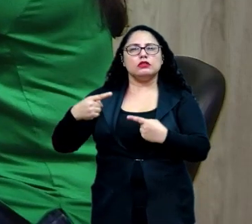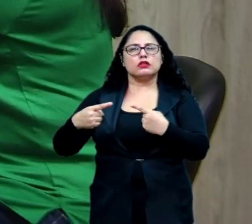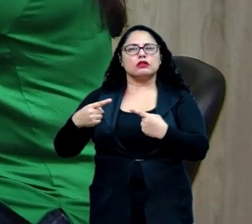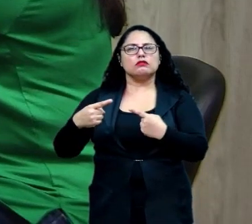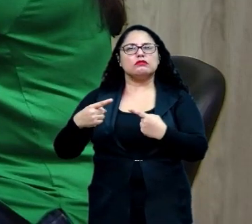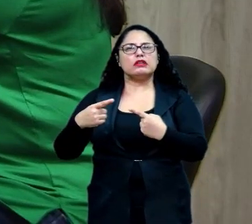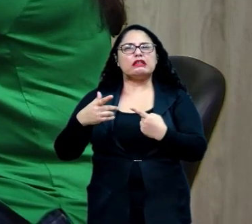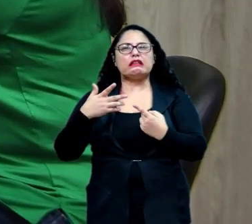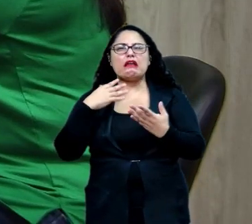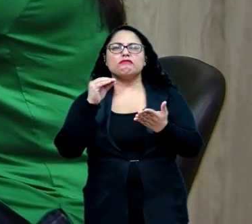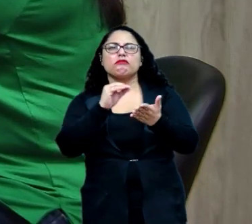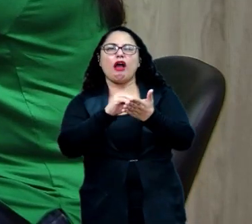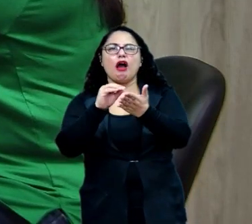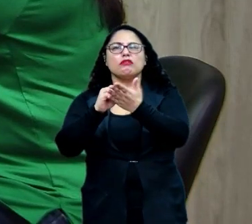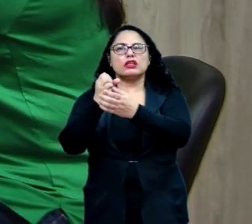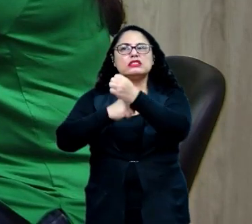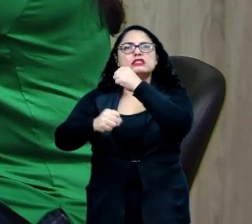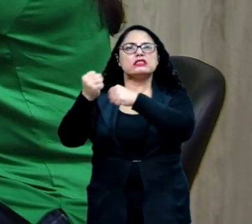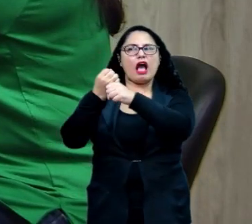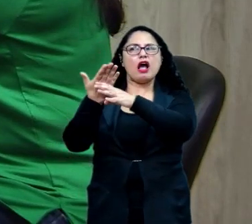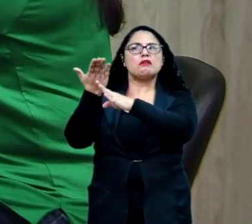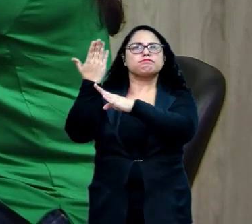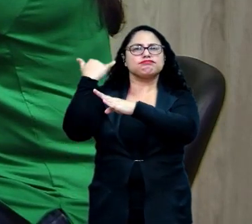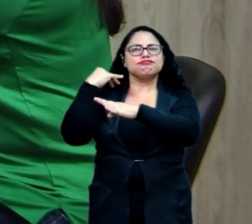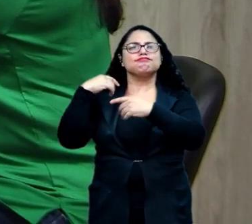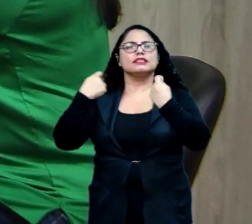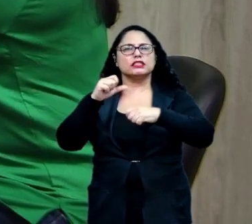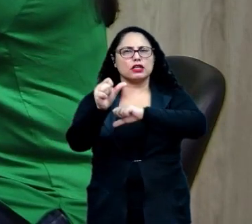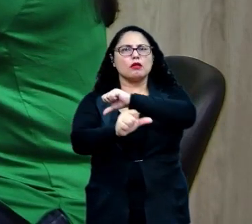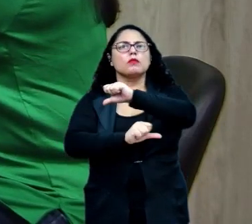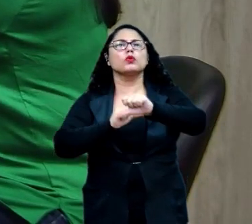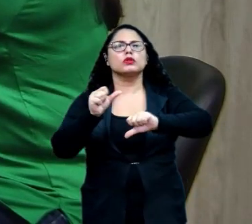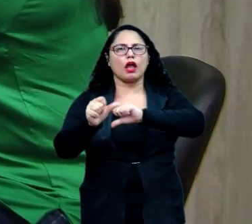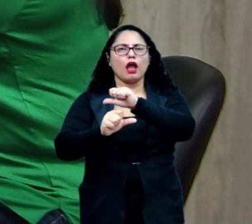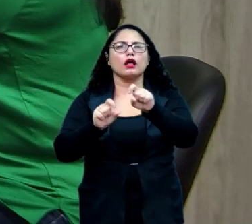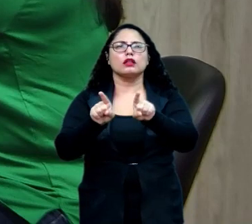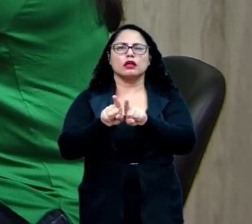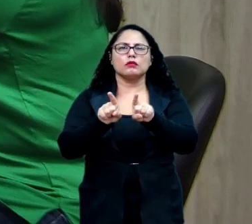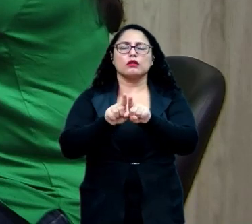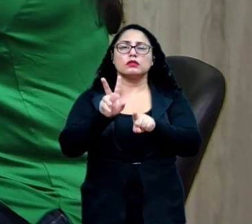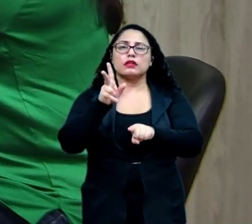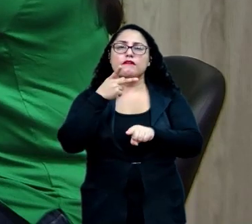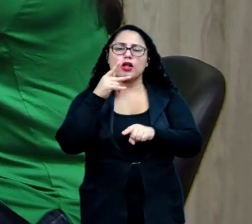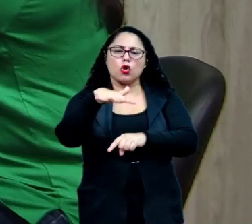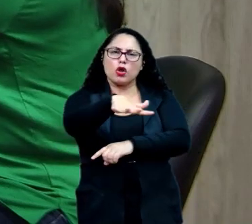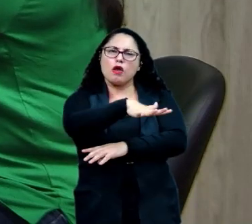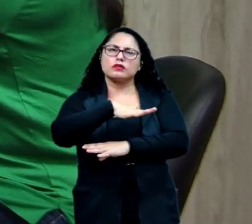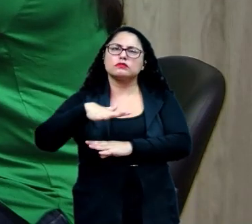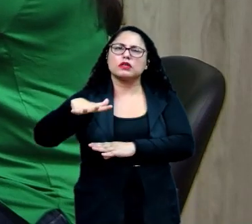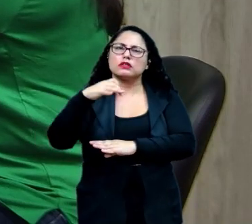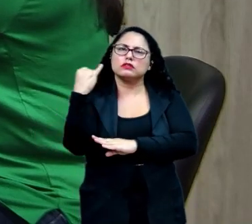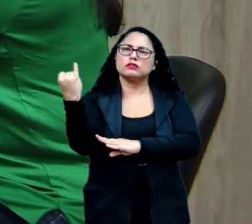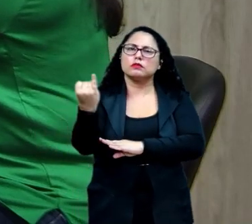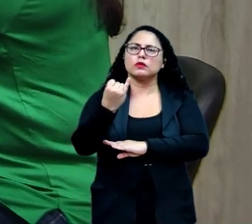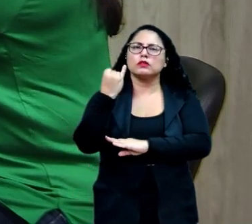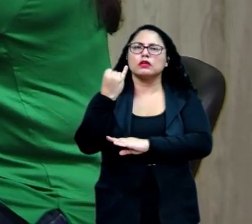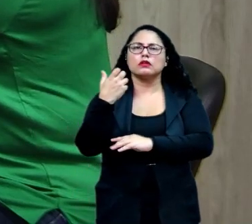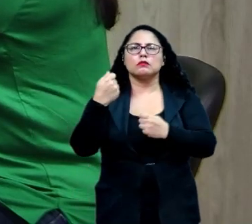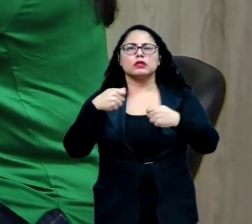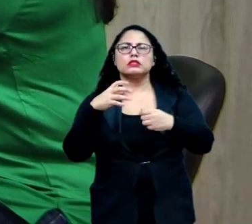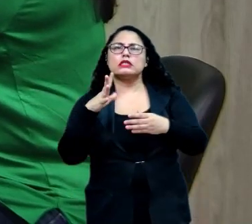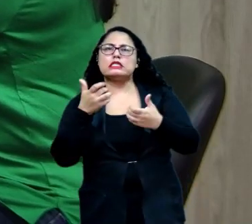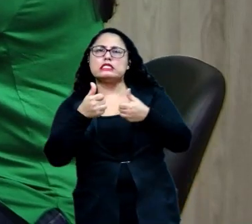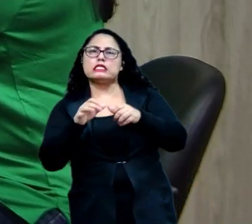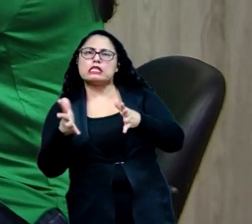que vem um resquício aí desses últimos anos, mas a gente precisa mudar isso, porque, como você falou, é um espaço importante que eles precisam